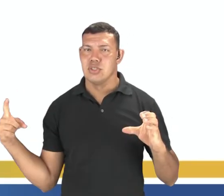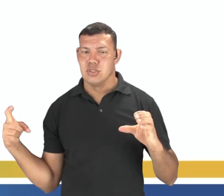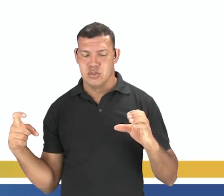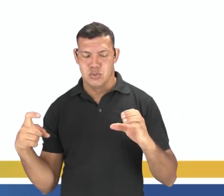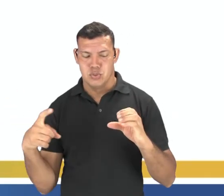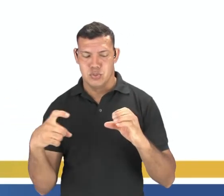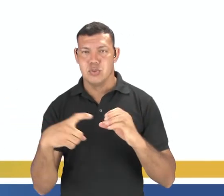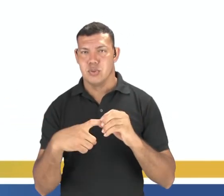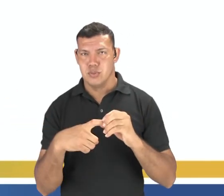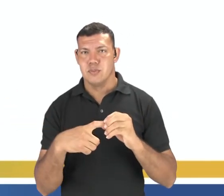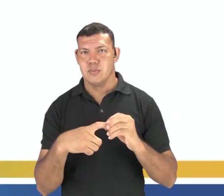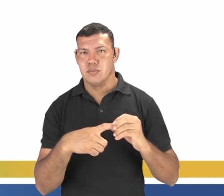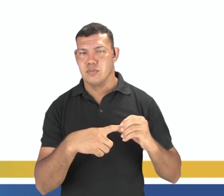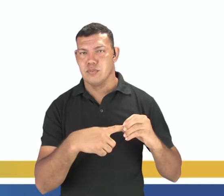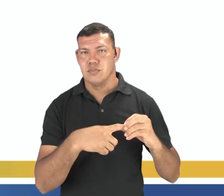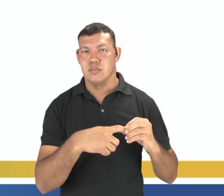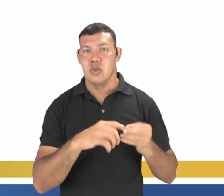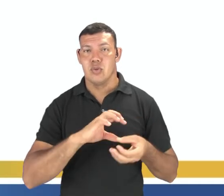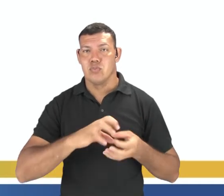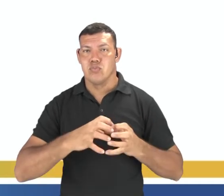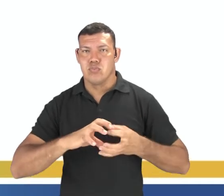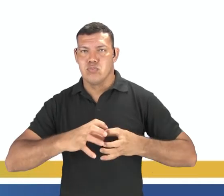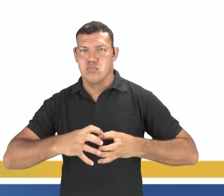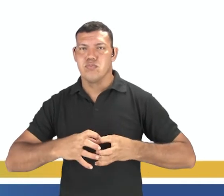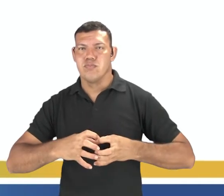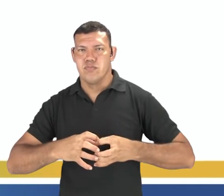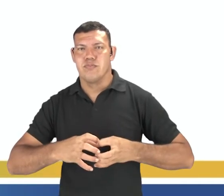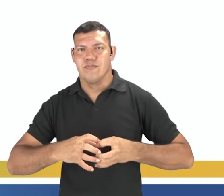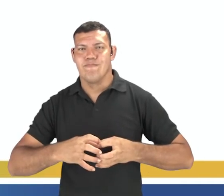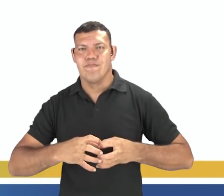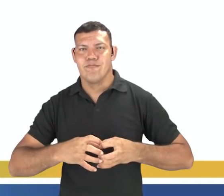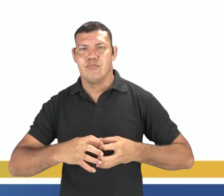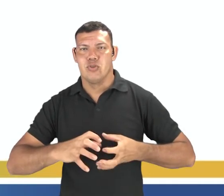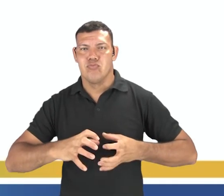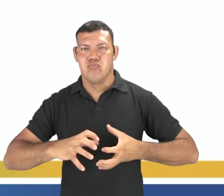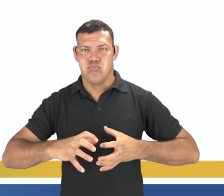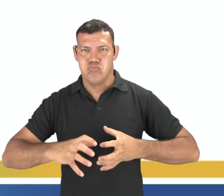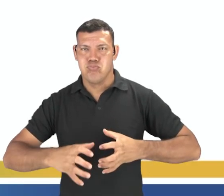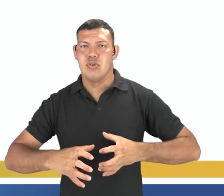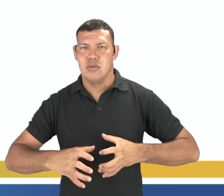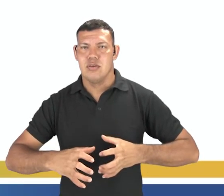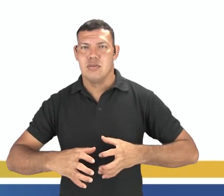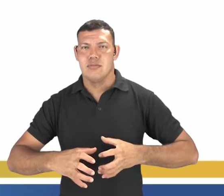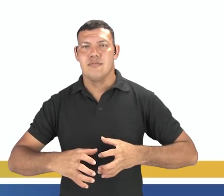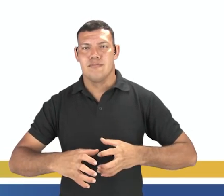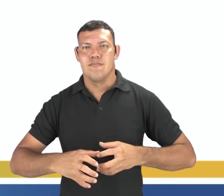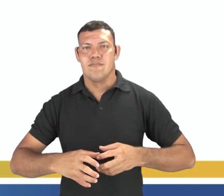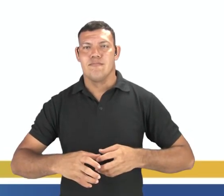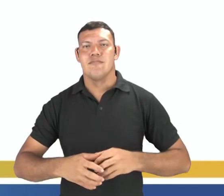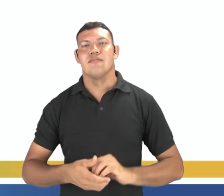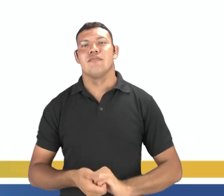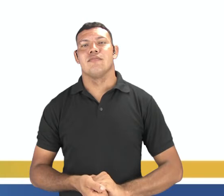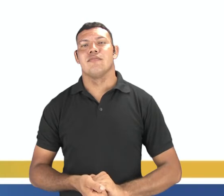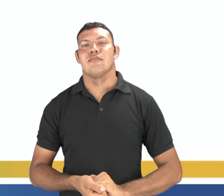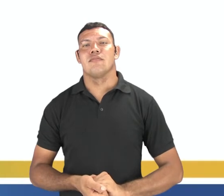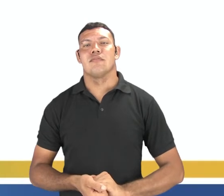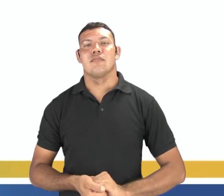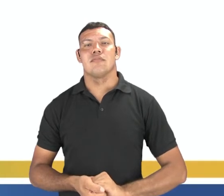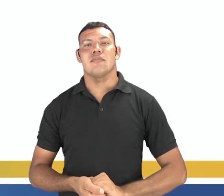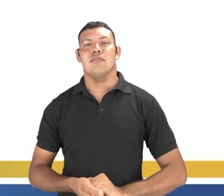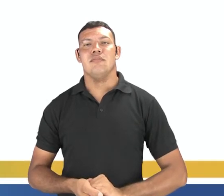fecundado fixar-se na tuba uterina e iniciar o desenvolvimento do embrião, o que denomina a gravidez